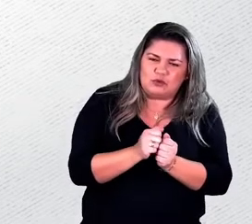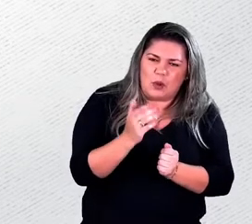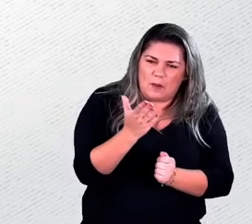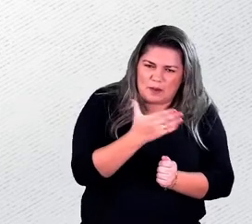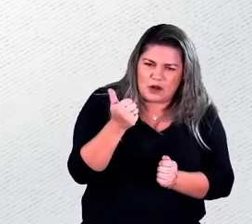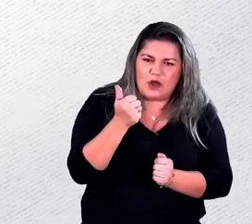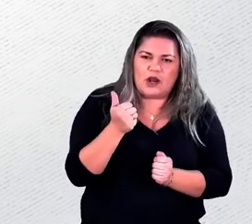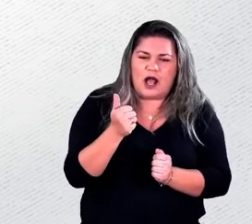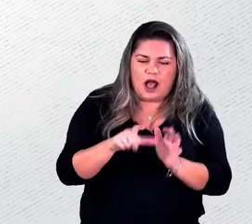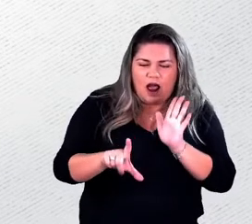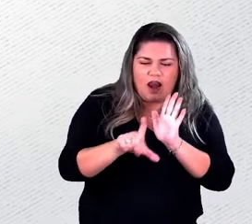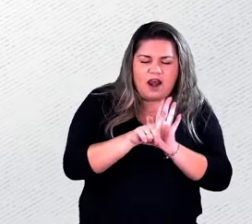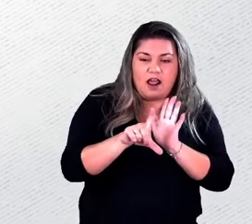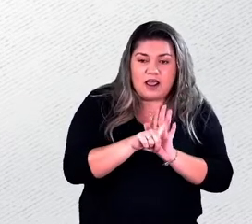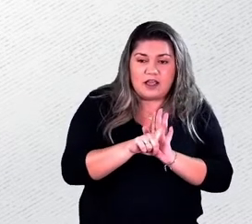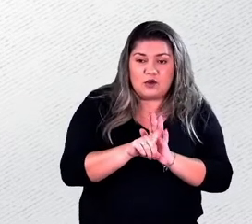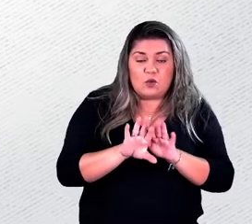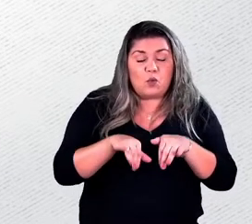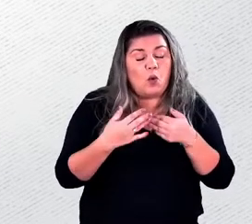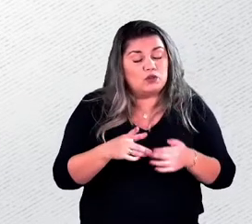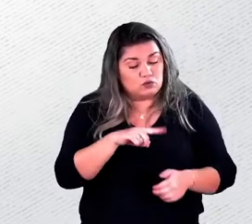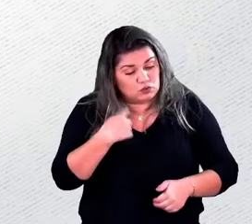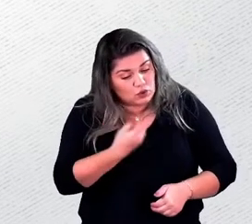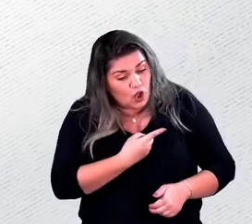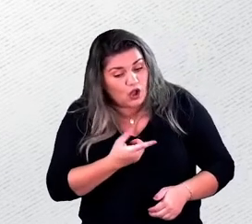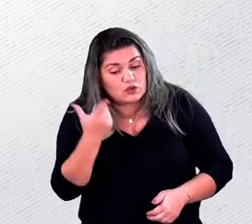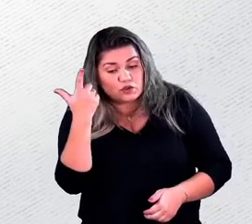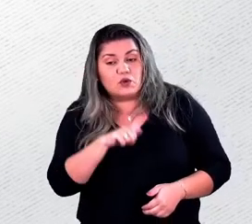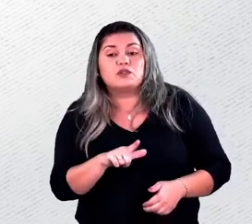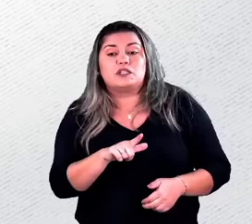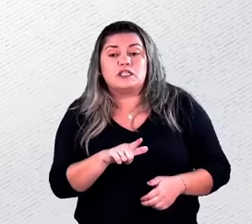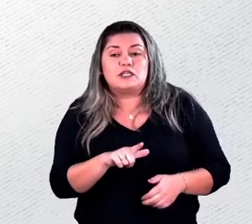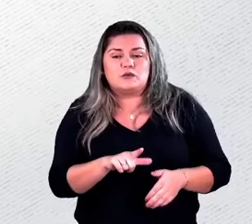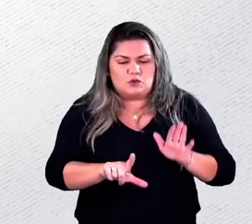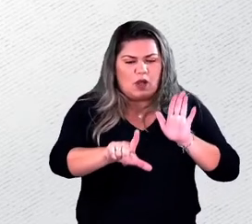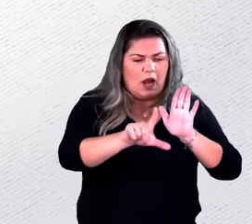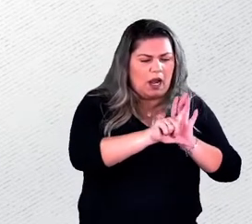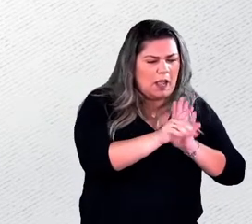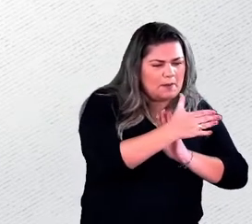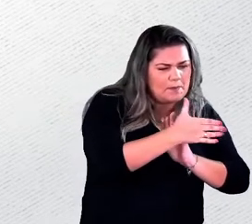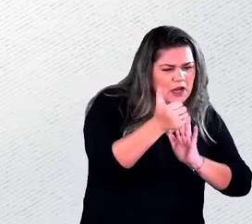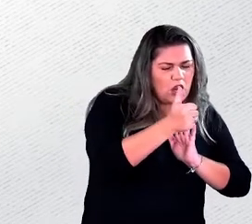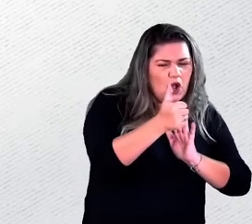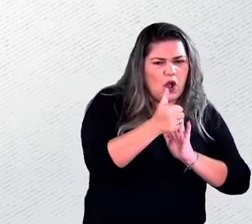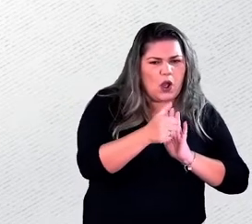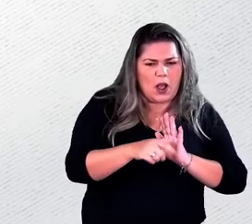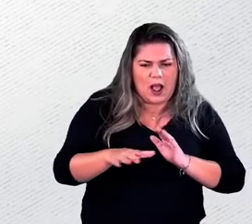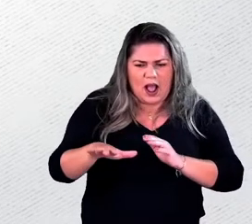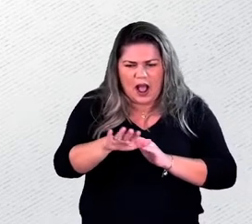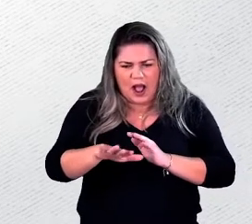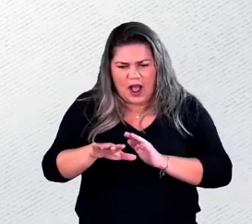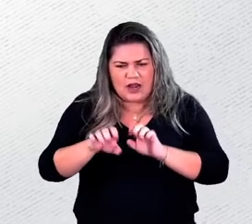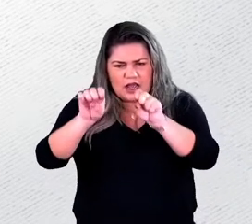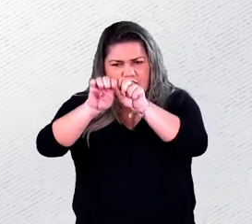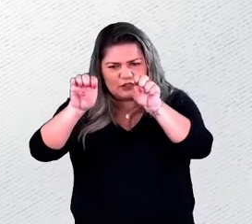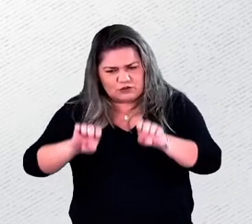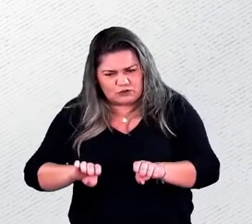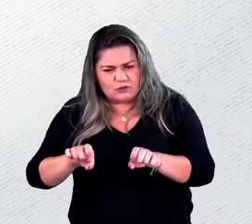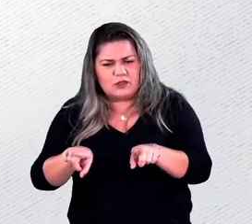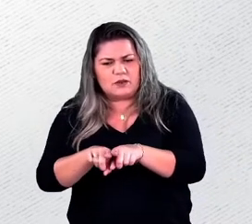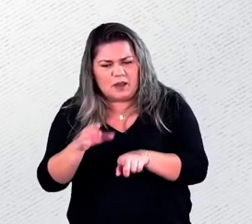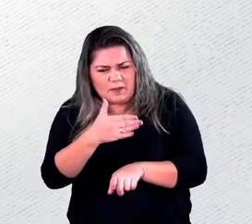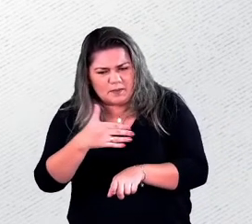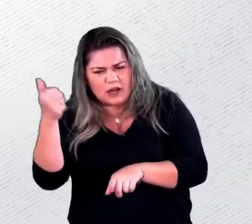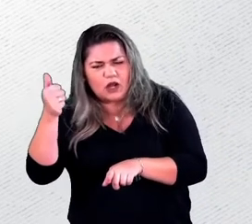quando nós conseguirmos isso a melhor lei com o melhor aplicador com a melhor estrutura certamente nós vamos